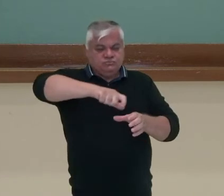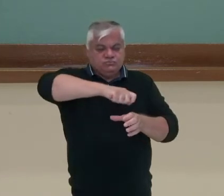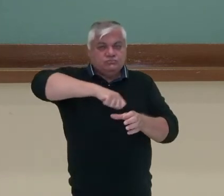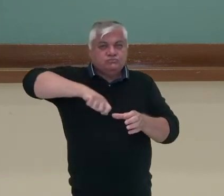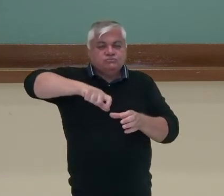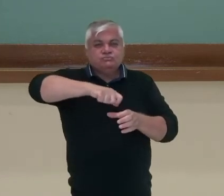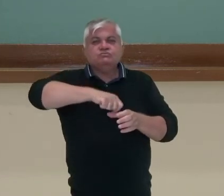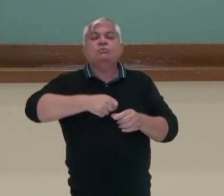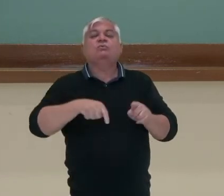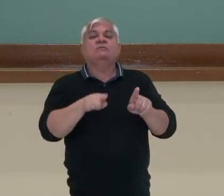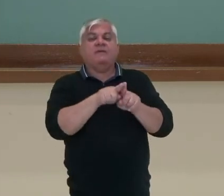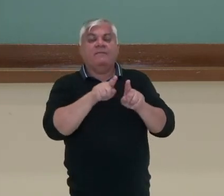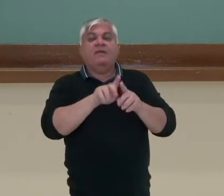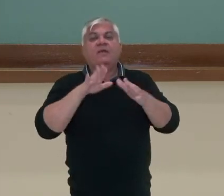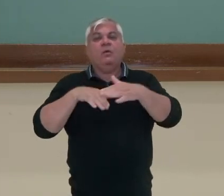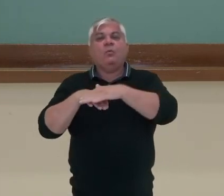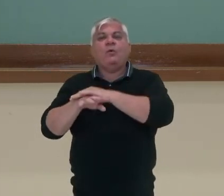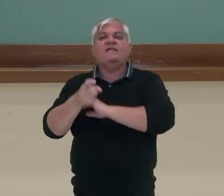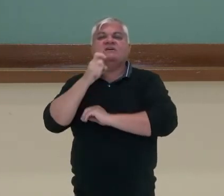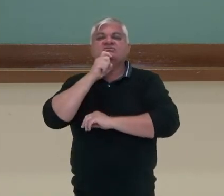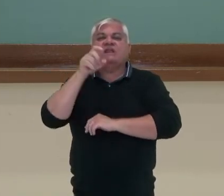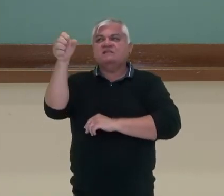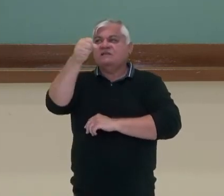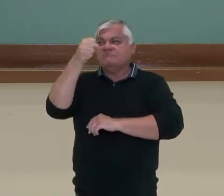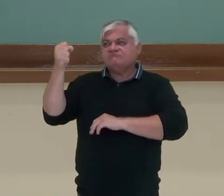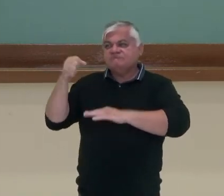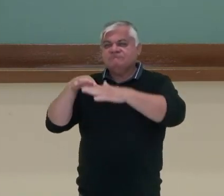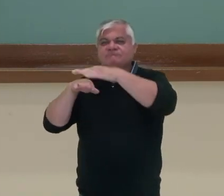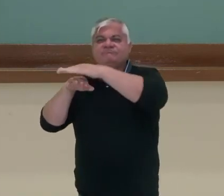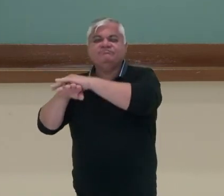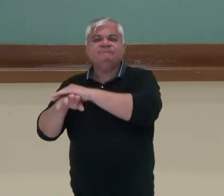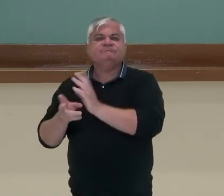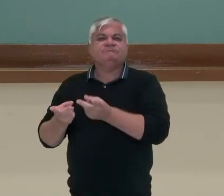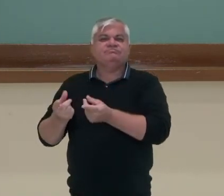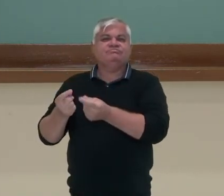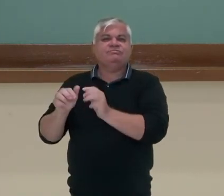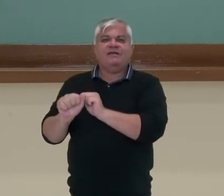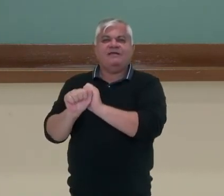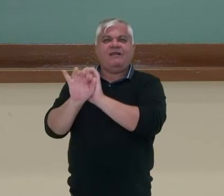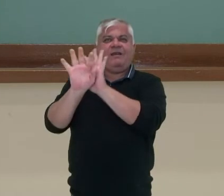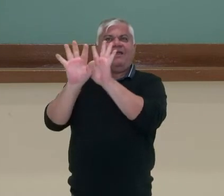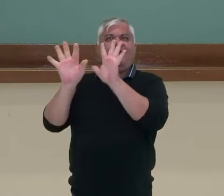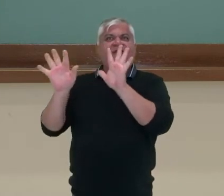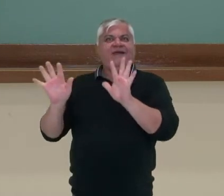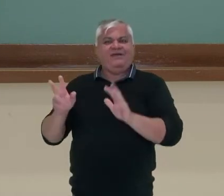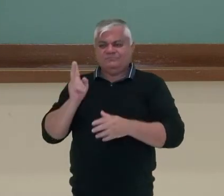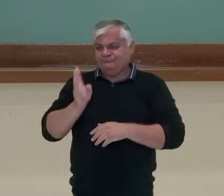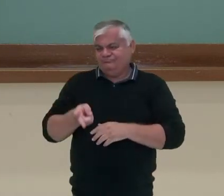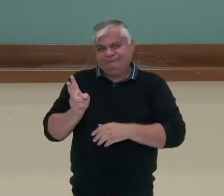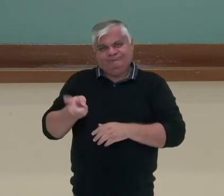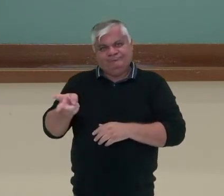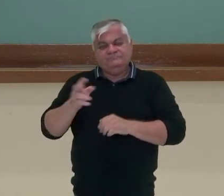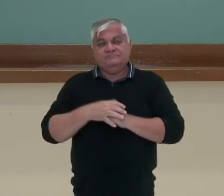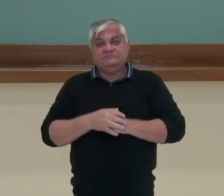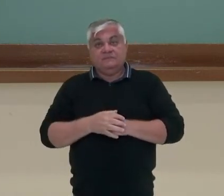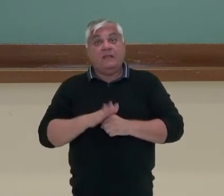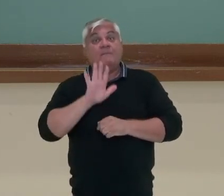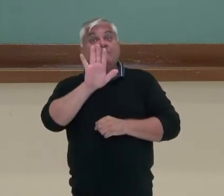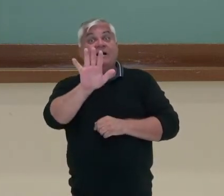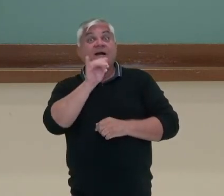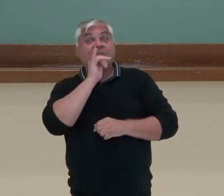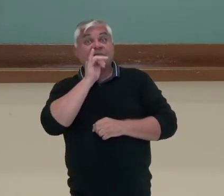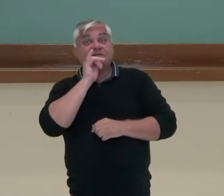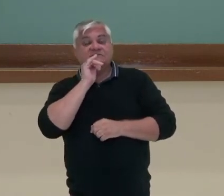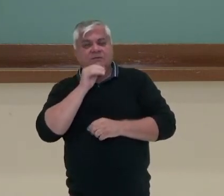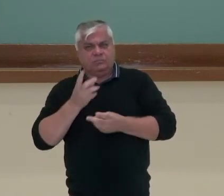cítrica e também guardar lá na geladeira. E aí você vai ter por mais tempo as suas frutas não escuras. Mas lá, né, nada é